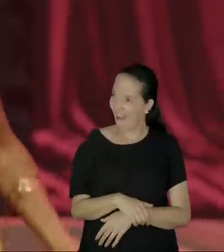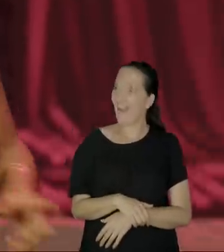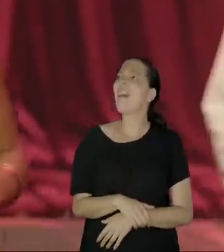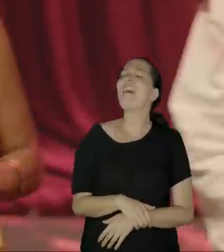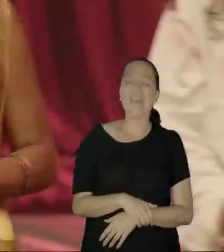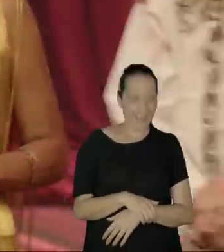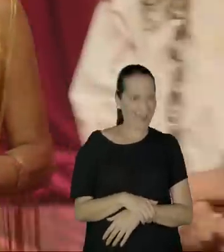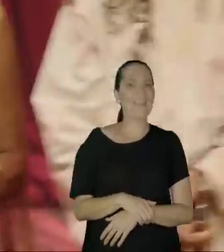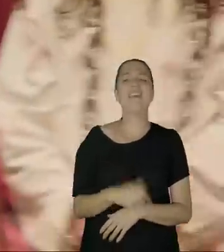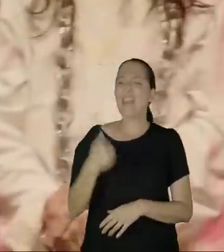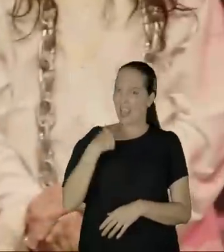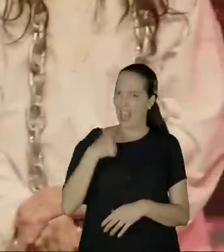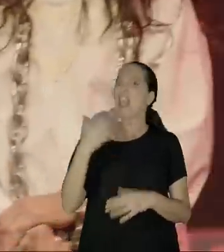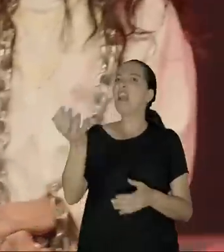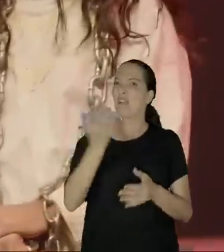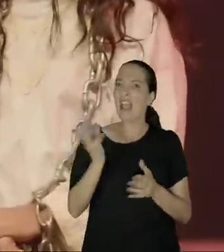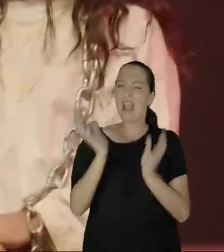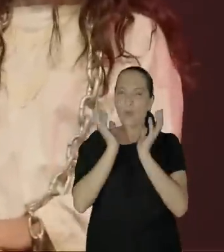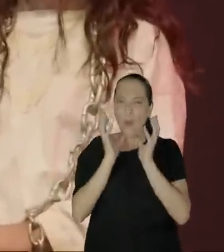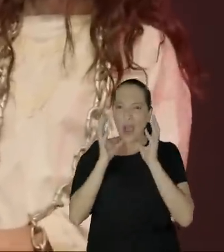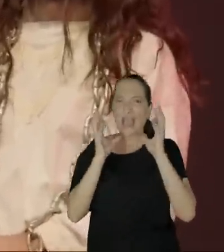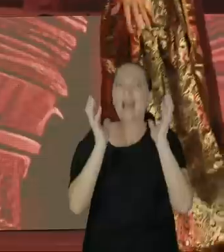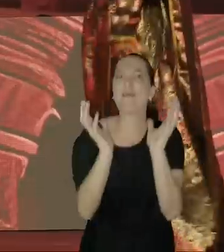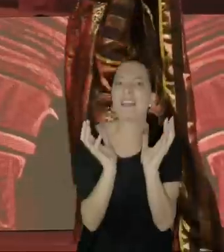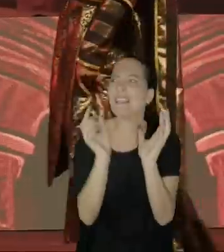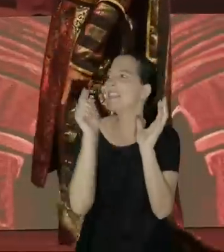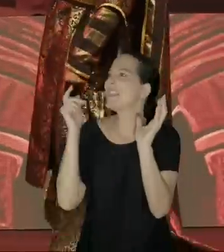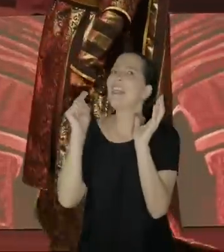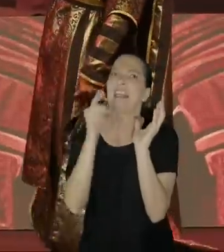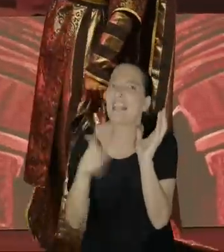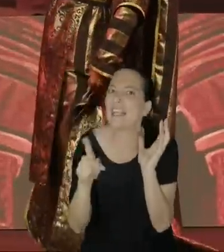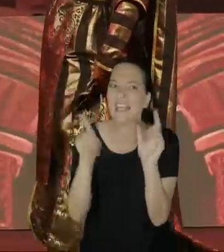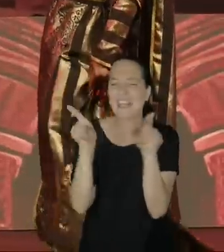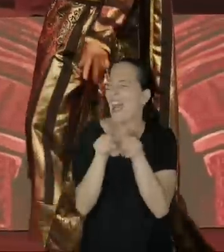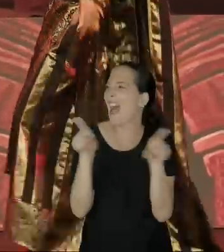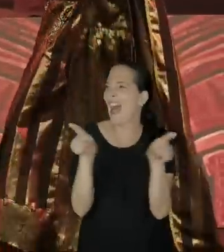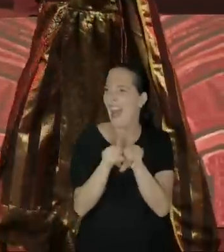Herodes, eu quero é a cabeça desse profeta também.